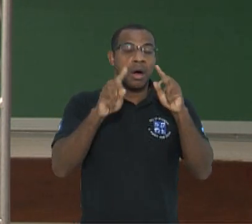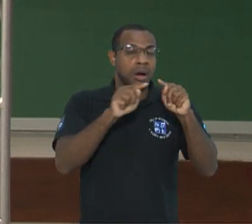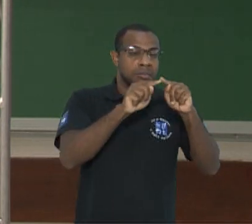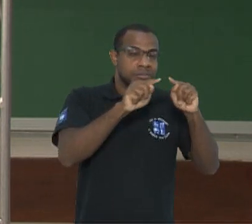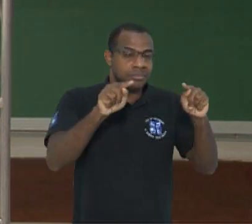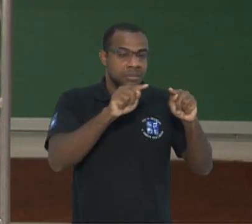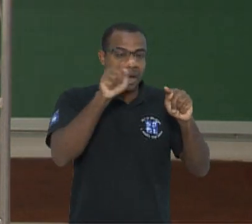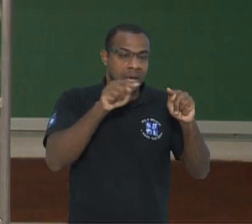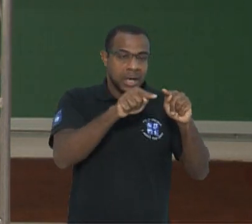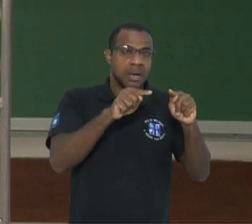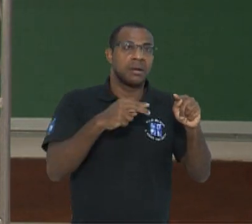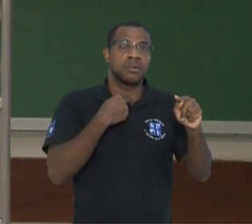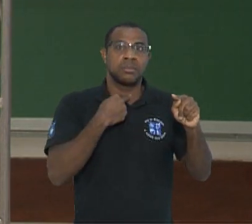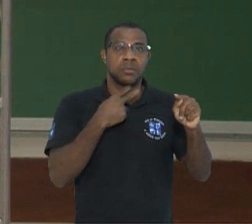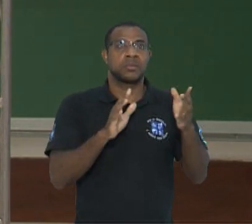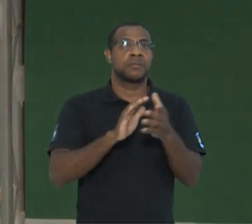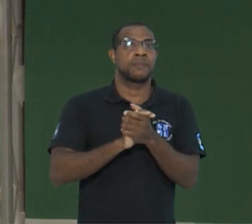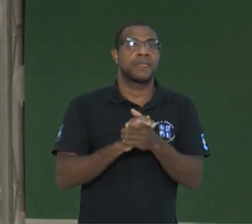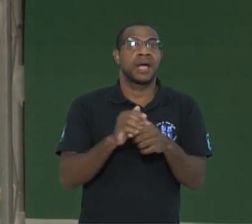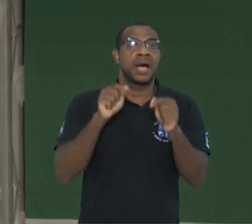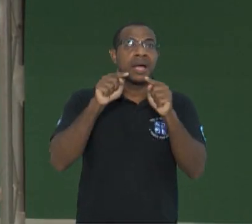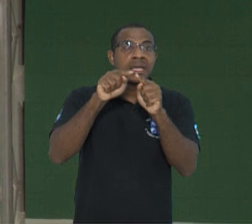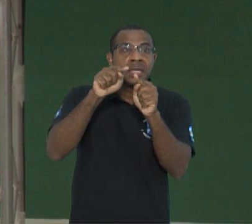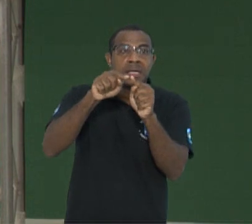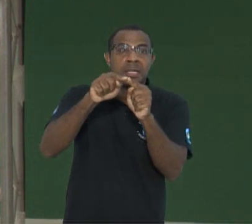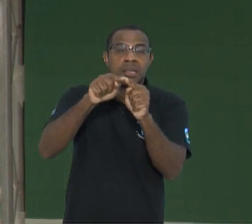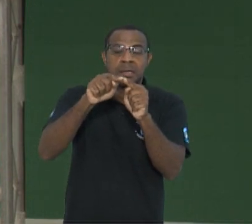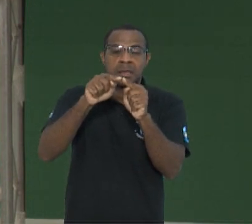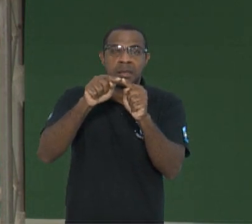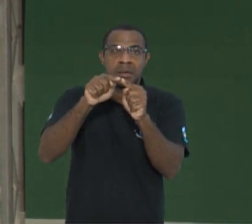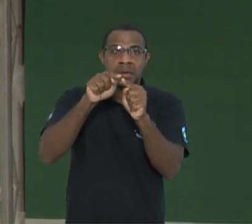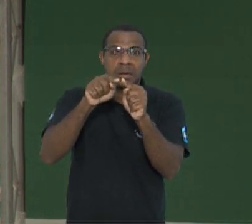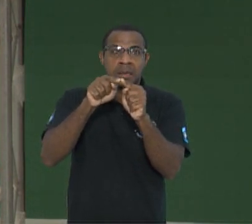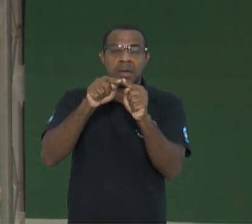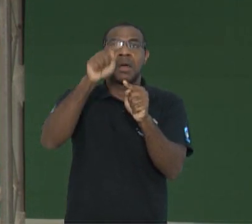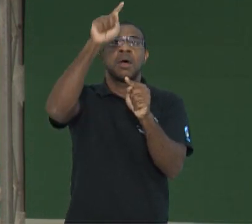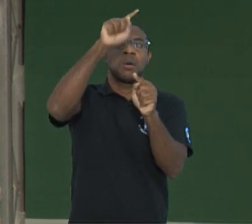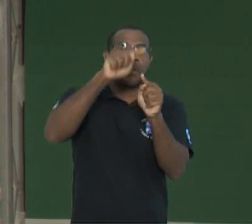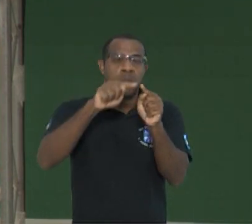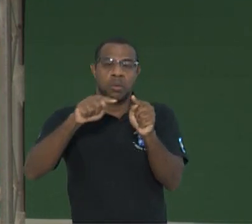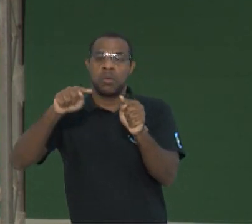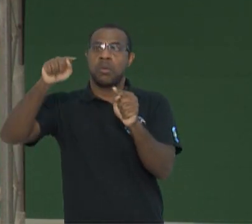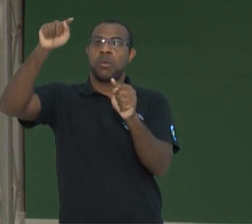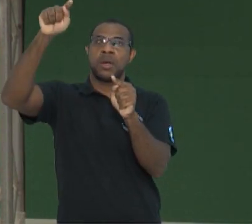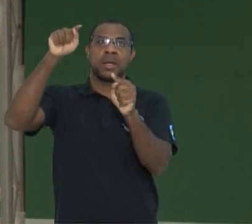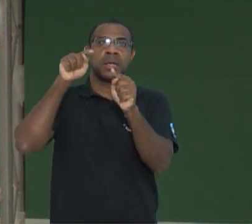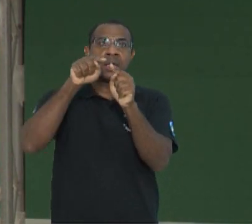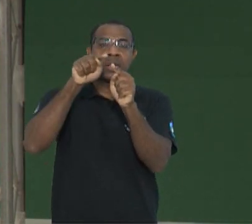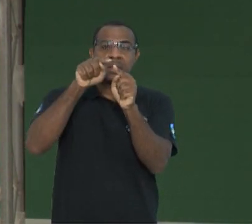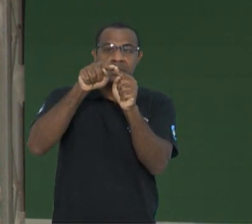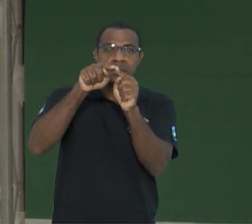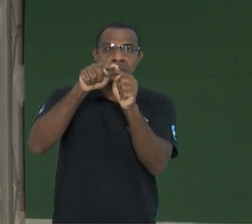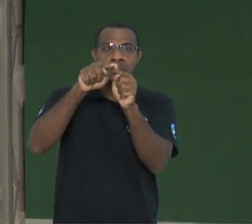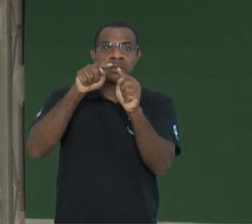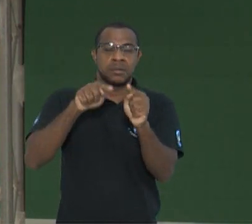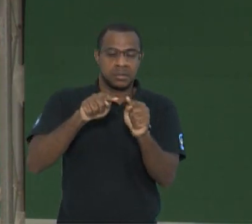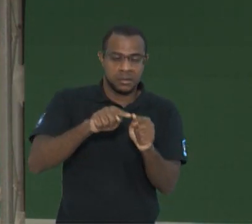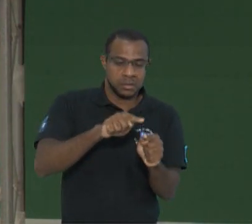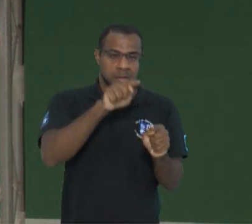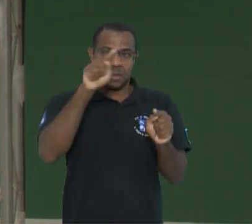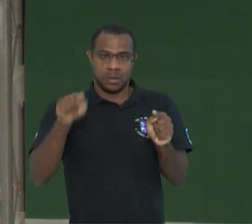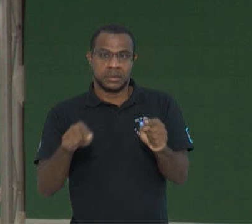coraçãozinho lá, tá? Então, aqui a hipérbole tem os focos sobre o eixo Y, tanto os focos quanto o